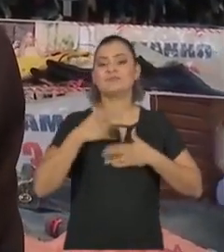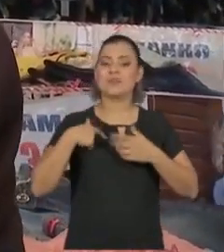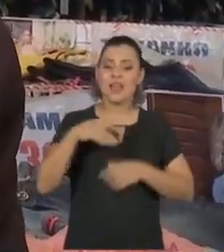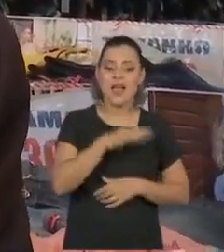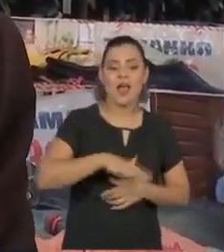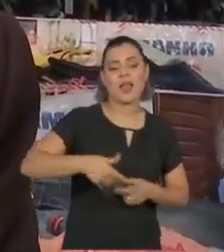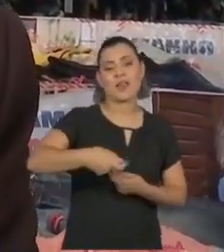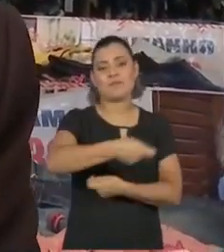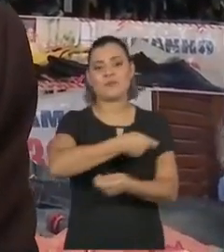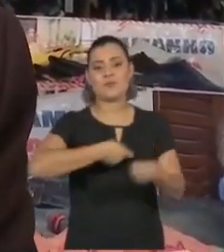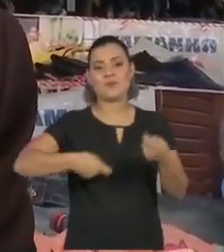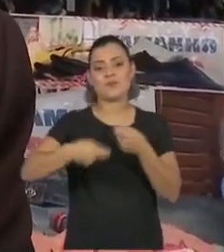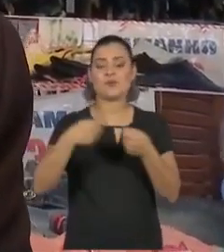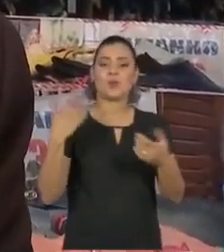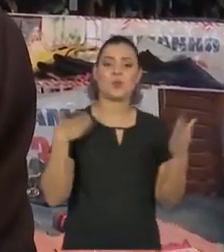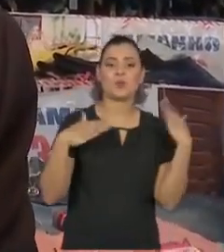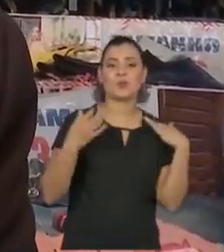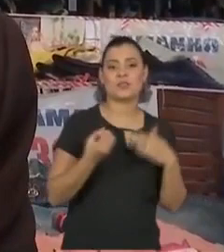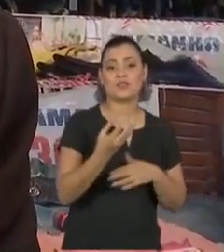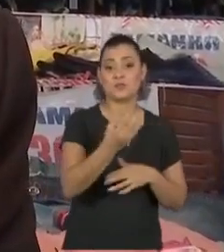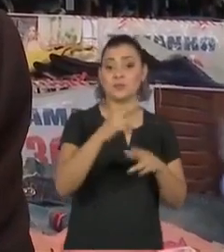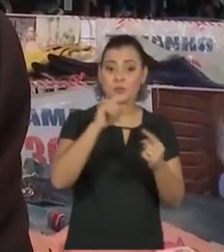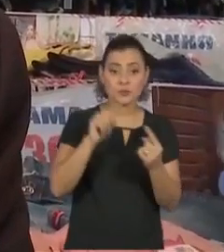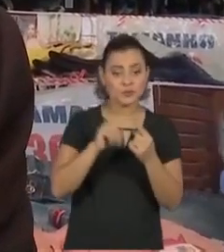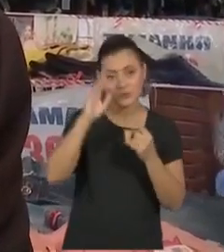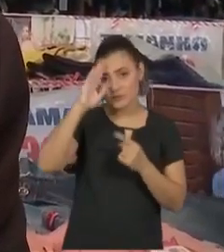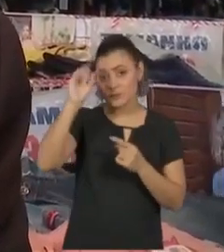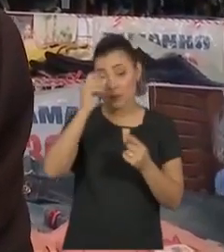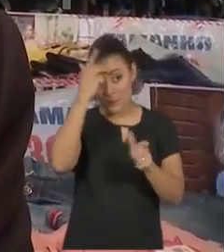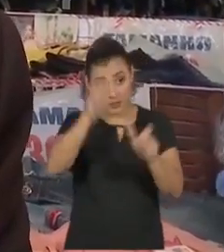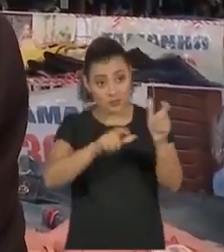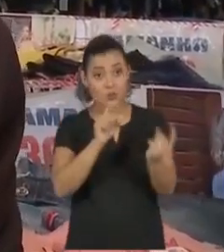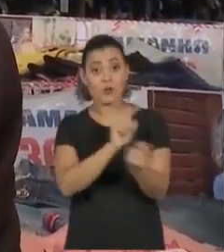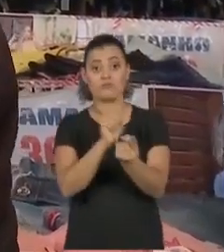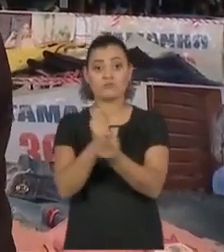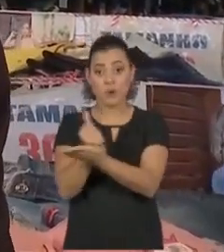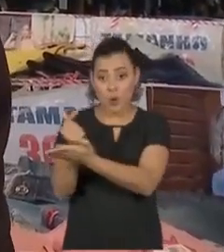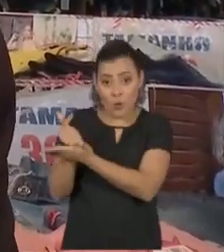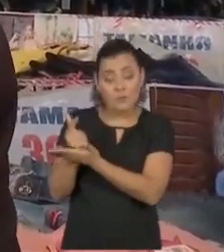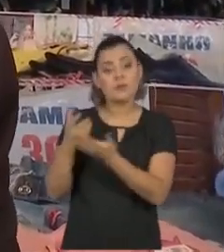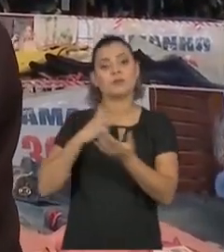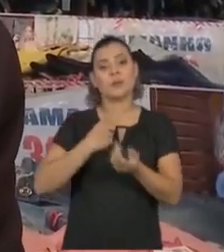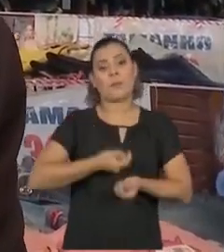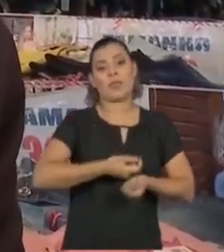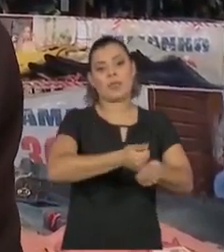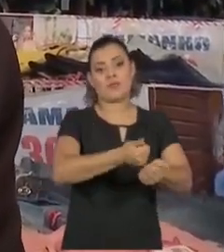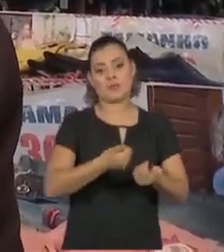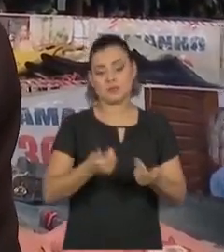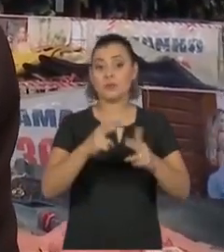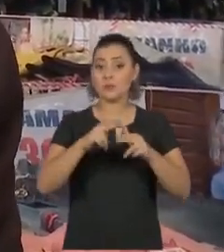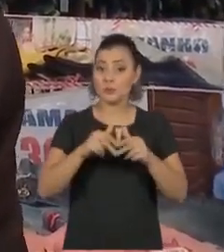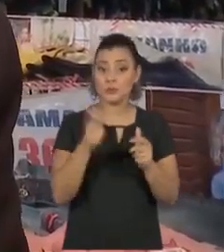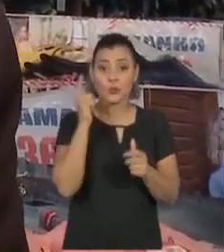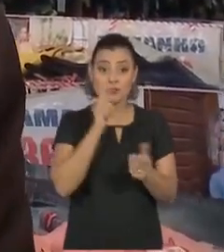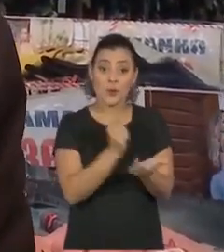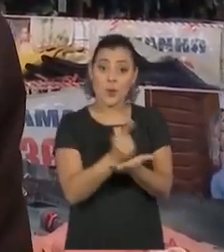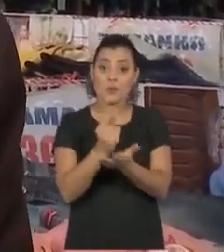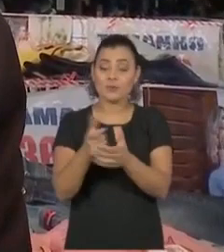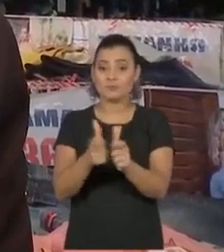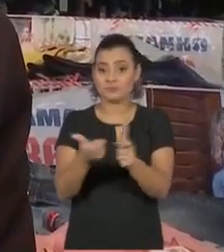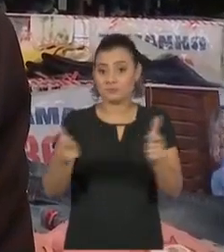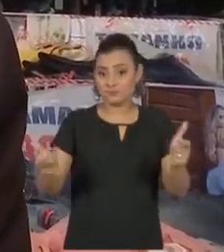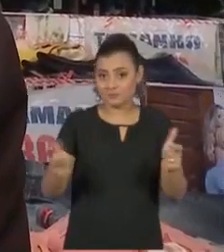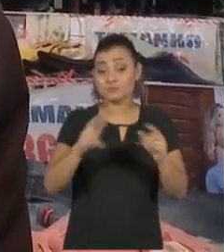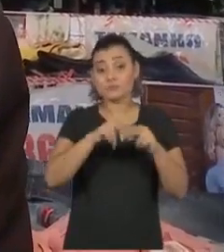área. E o objetivo é esse, é fazer com que o consumidor tenha vantagem, o varejo cresça. Quando o